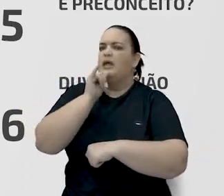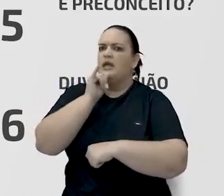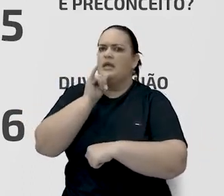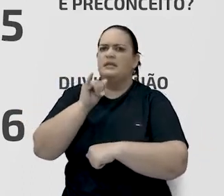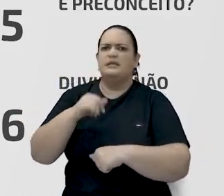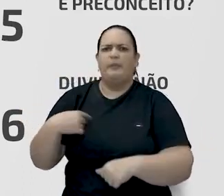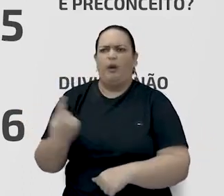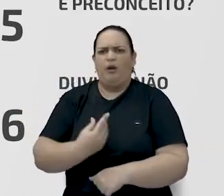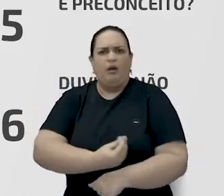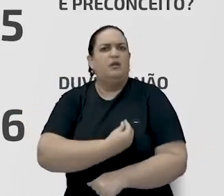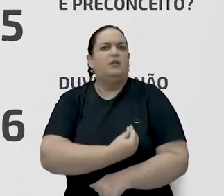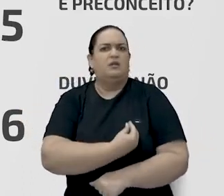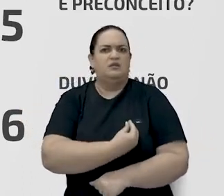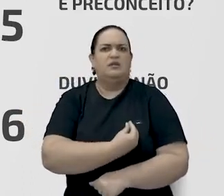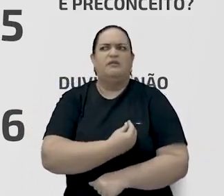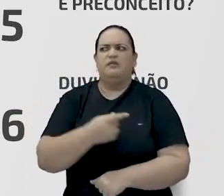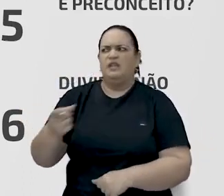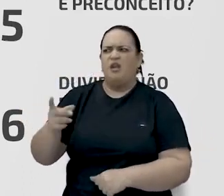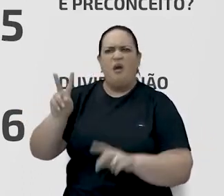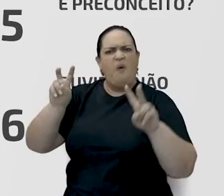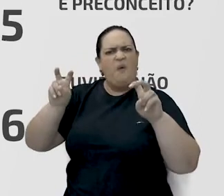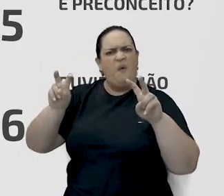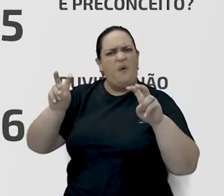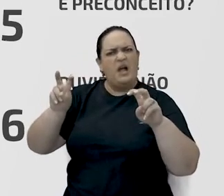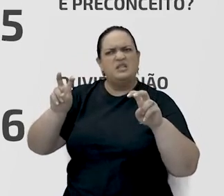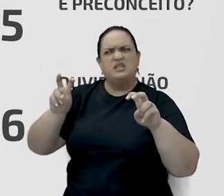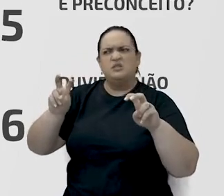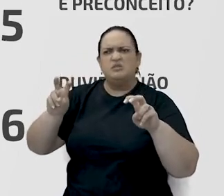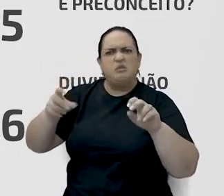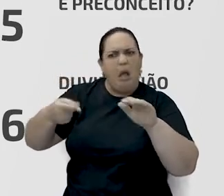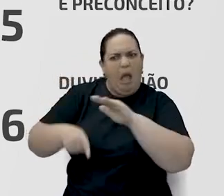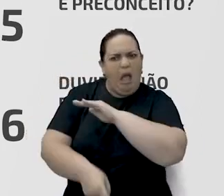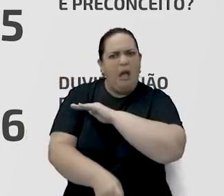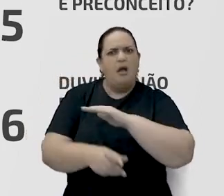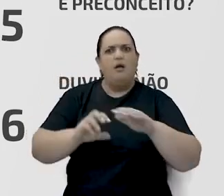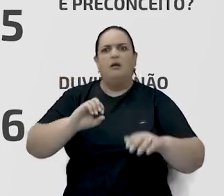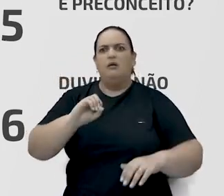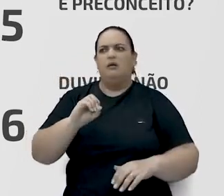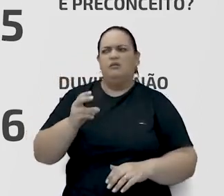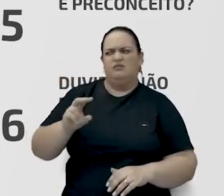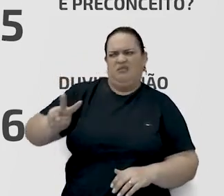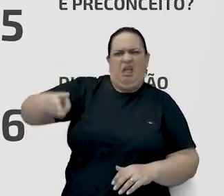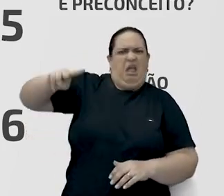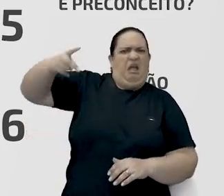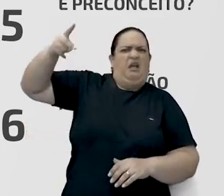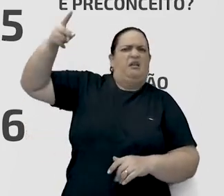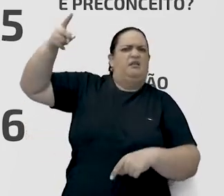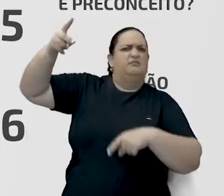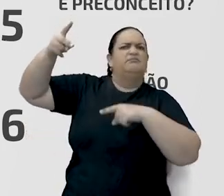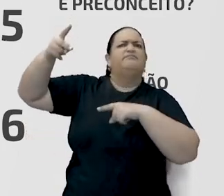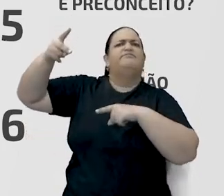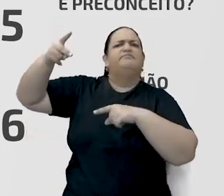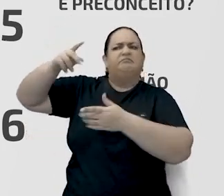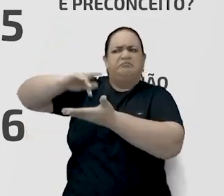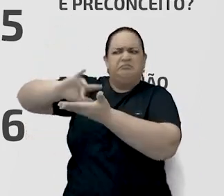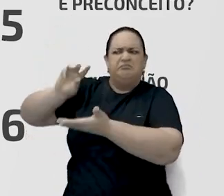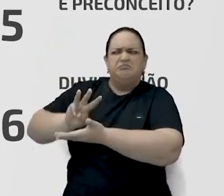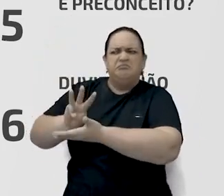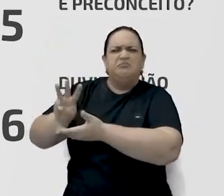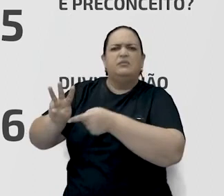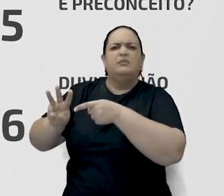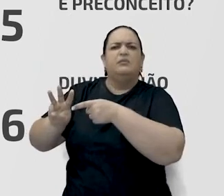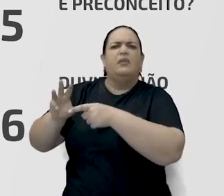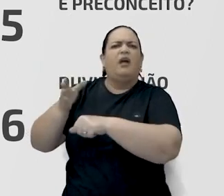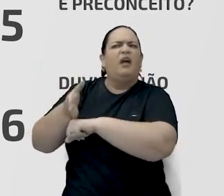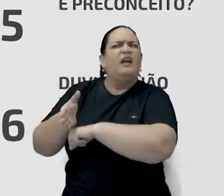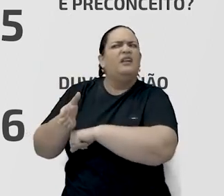algo muito impactante e não tem nenhum outro lugar algum ponto